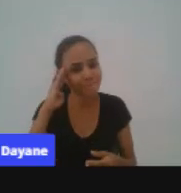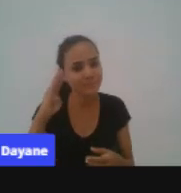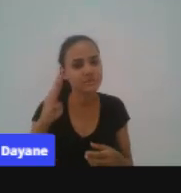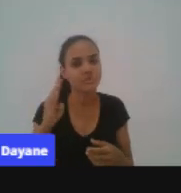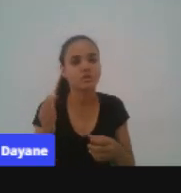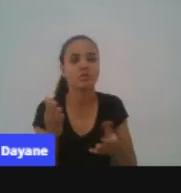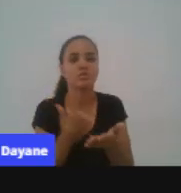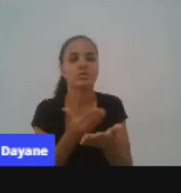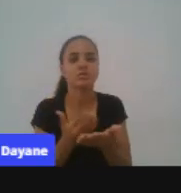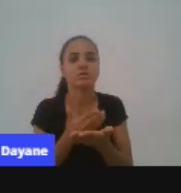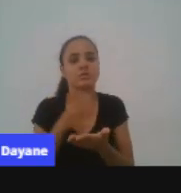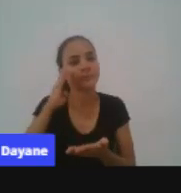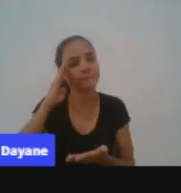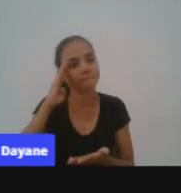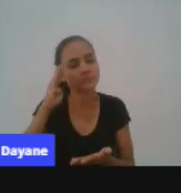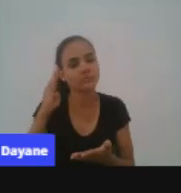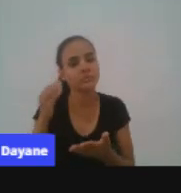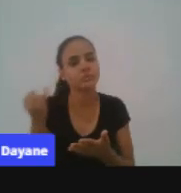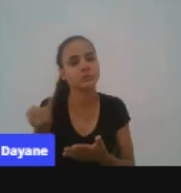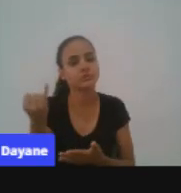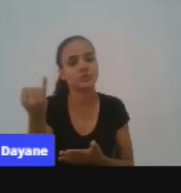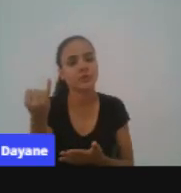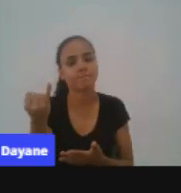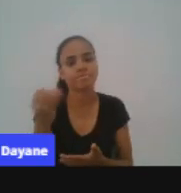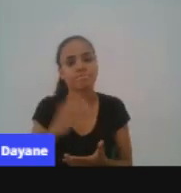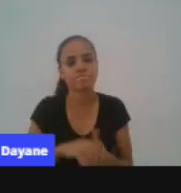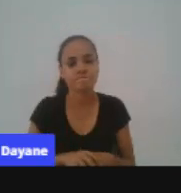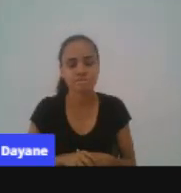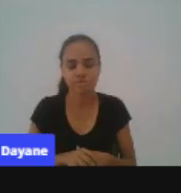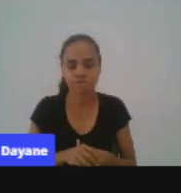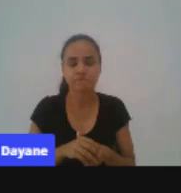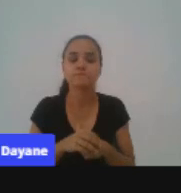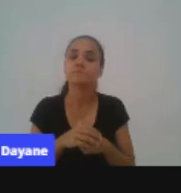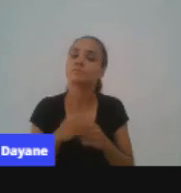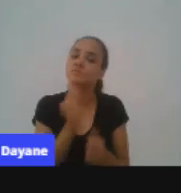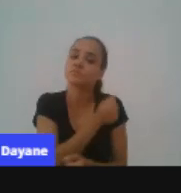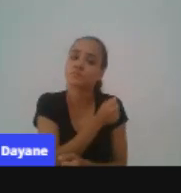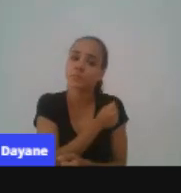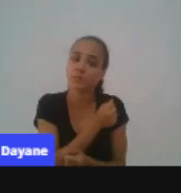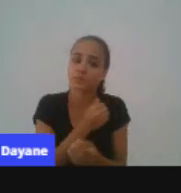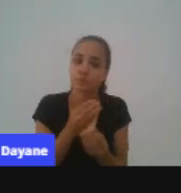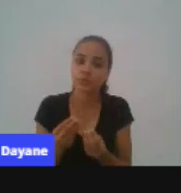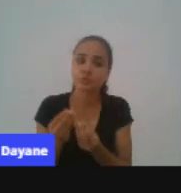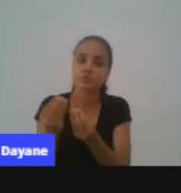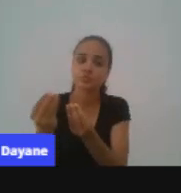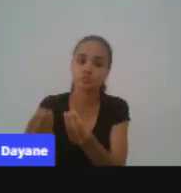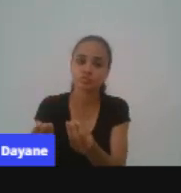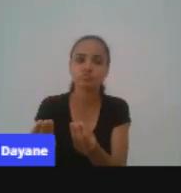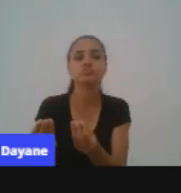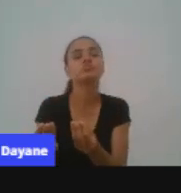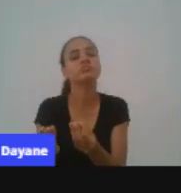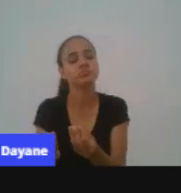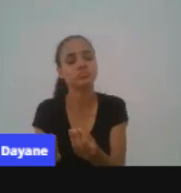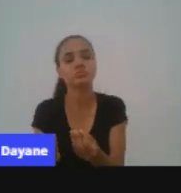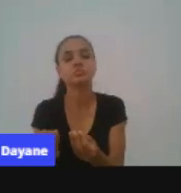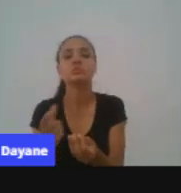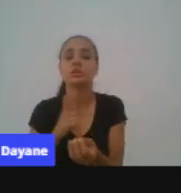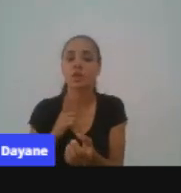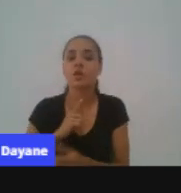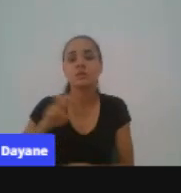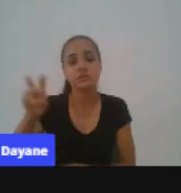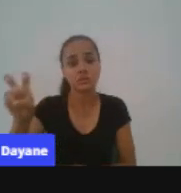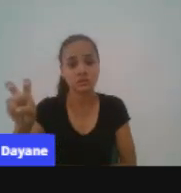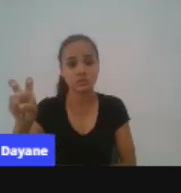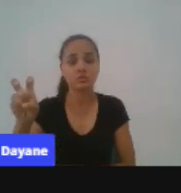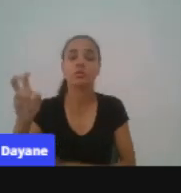impresso e entregue pelos alunos. Então, nós teremos aí ao longo do ano cerca de 5 cadernos para nós